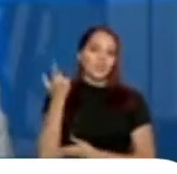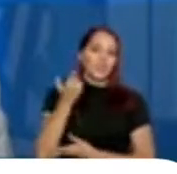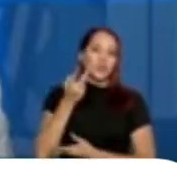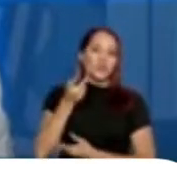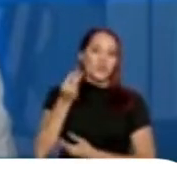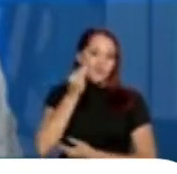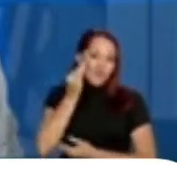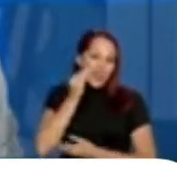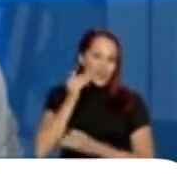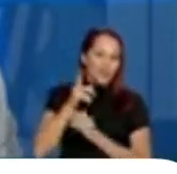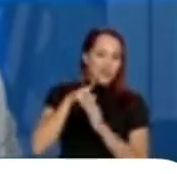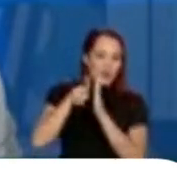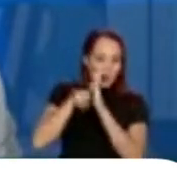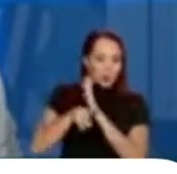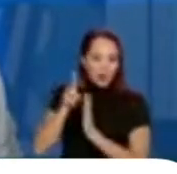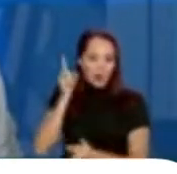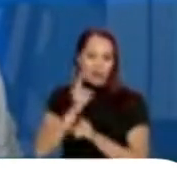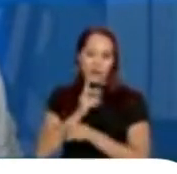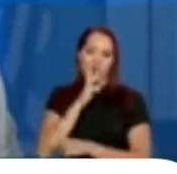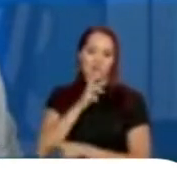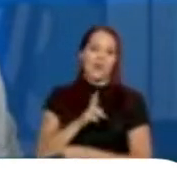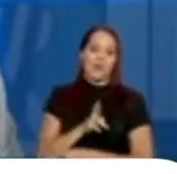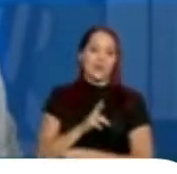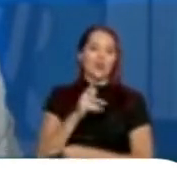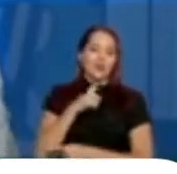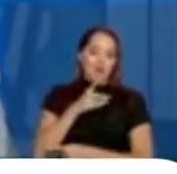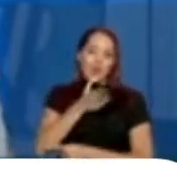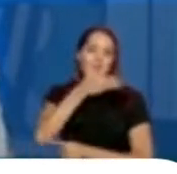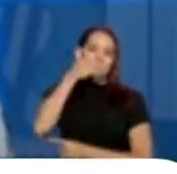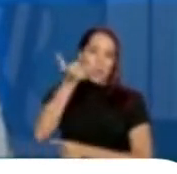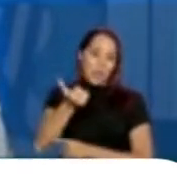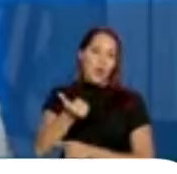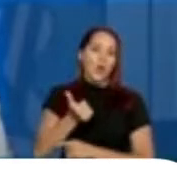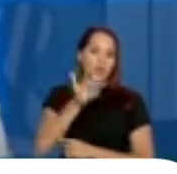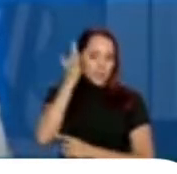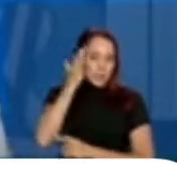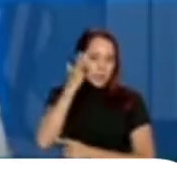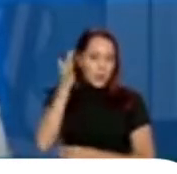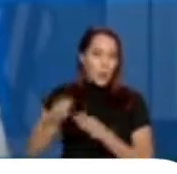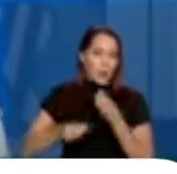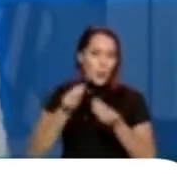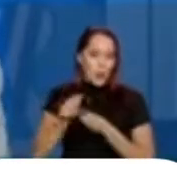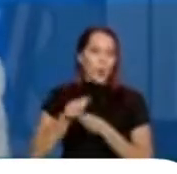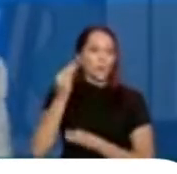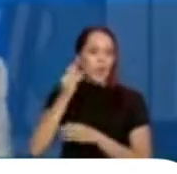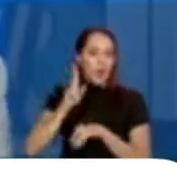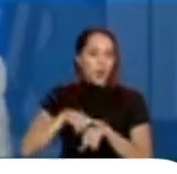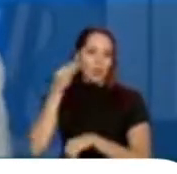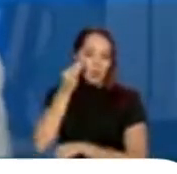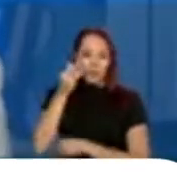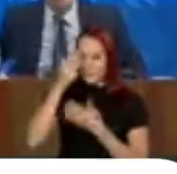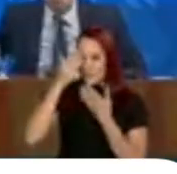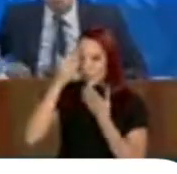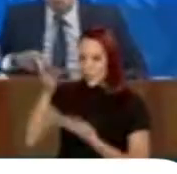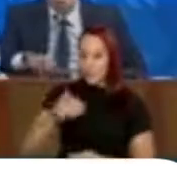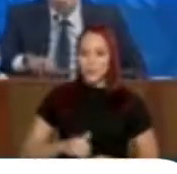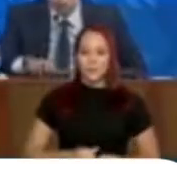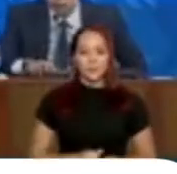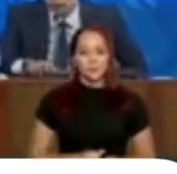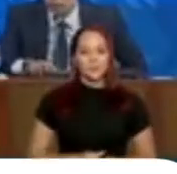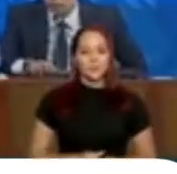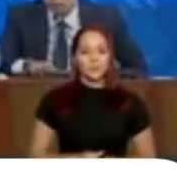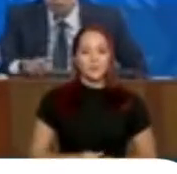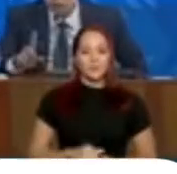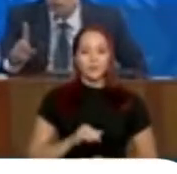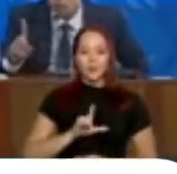isso vai dar um pouco melhor o padrão e o perfil no âmbito da testagem. Obrigado, Renato.